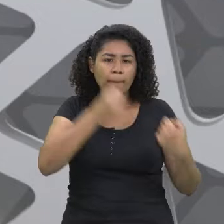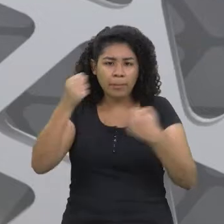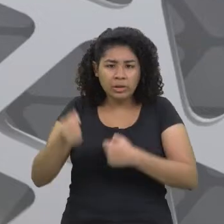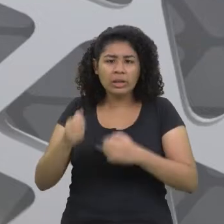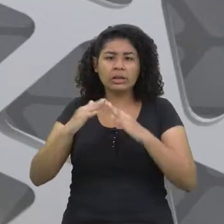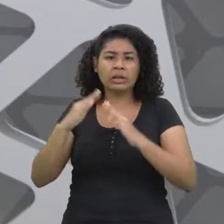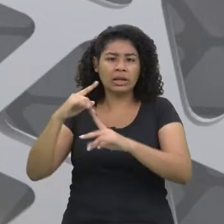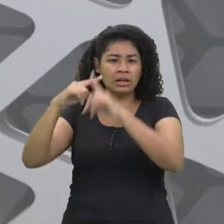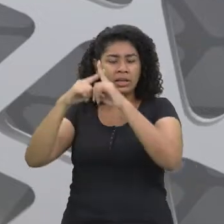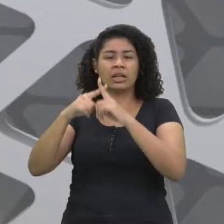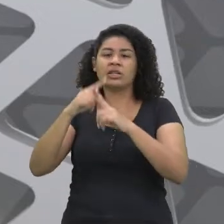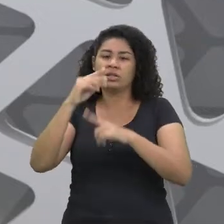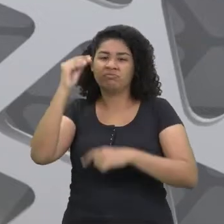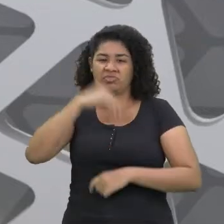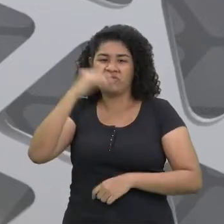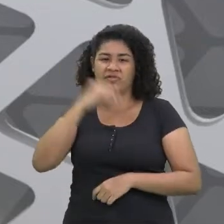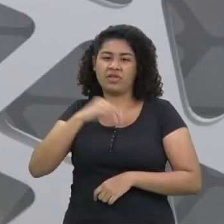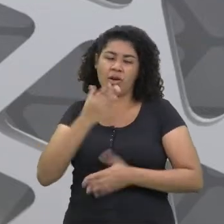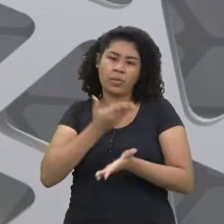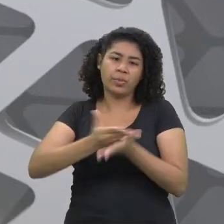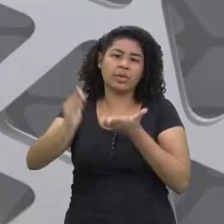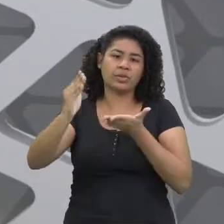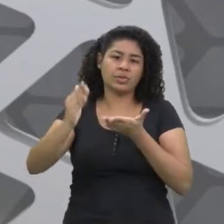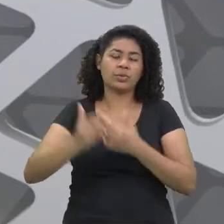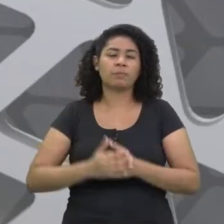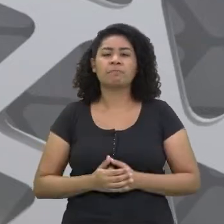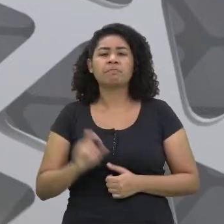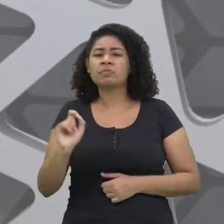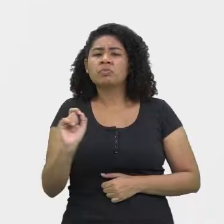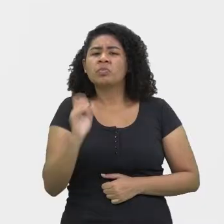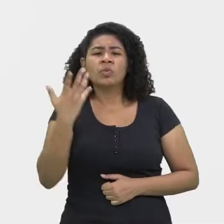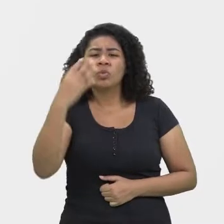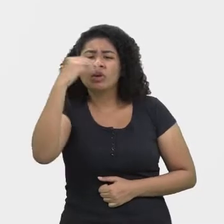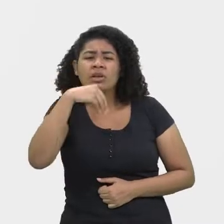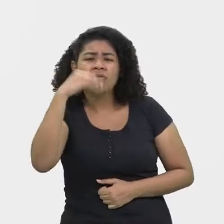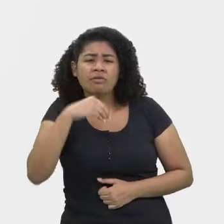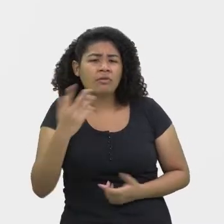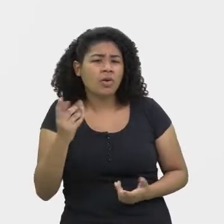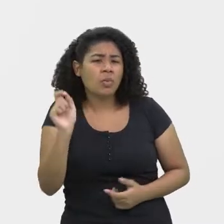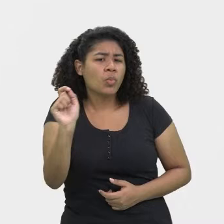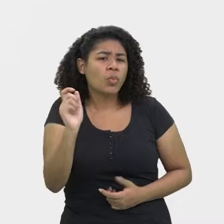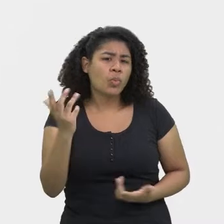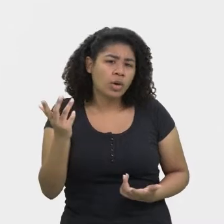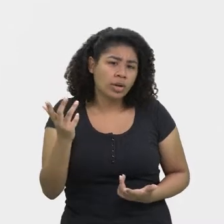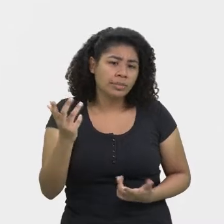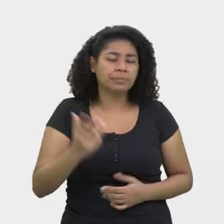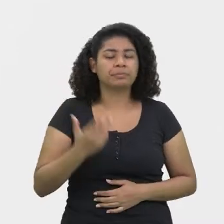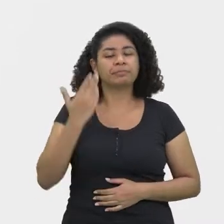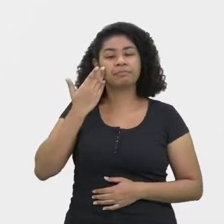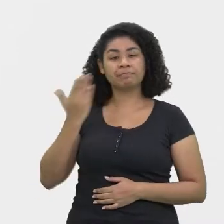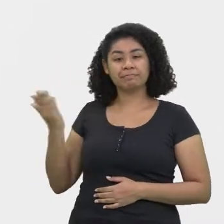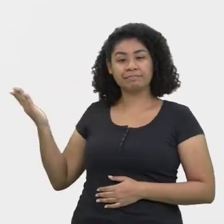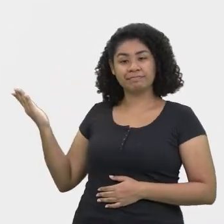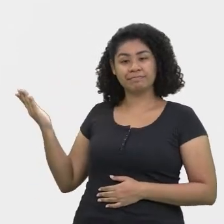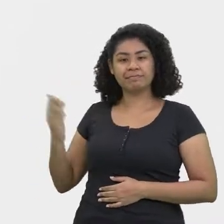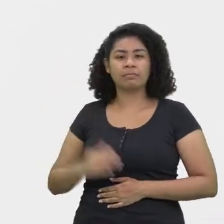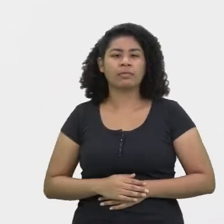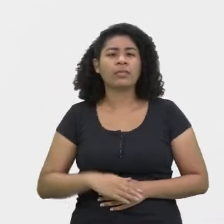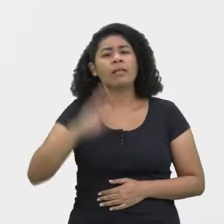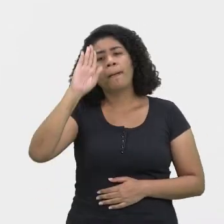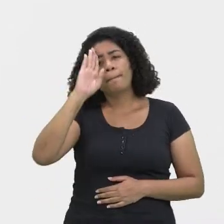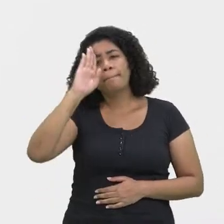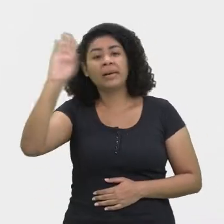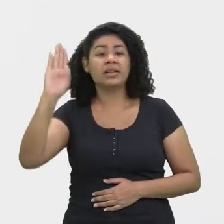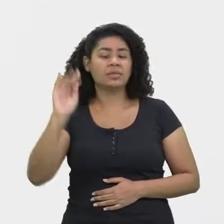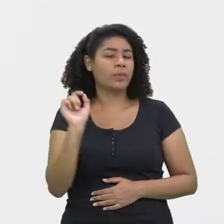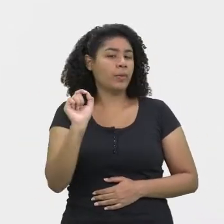Católica naquele momento. Vamos ver algumas dessas consequências aí na continuidade da nossa aula. As principais consequências